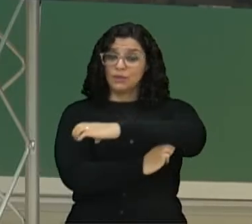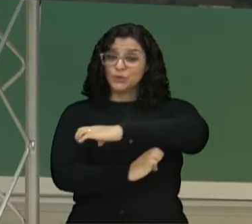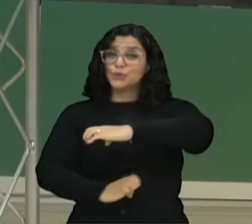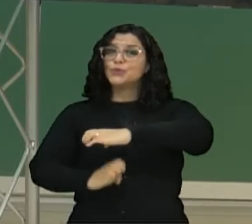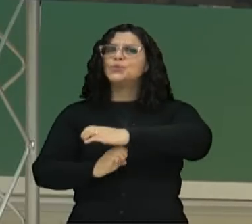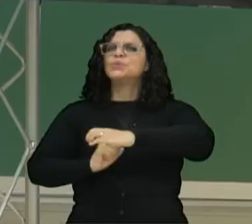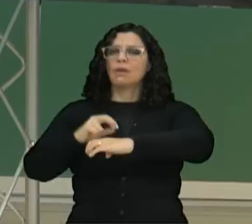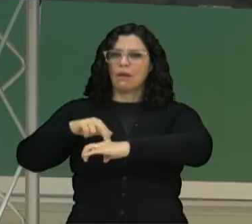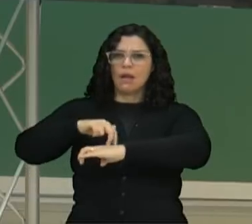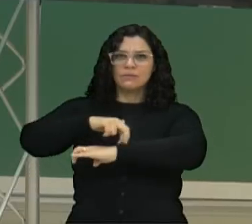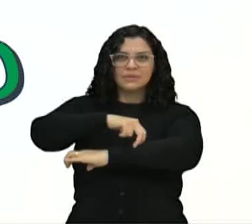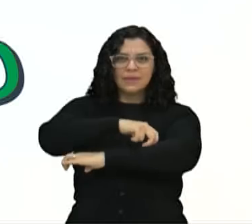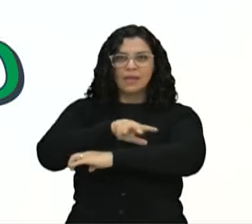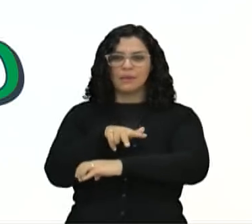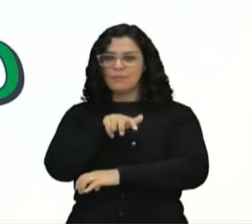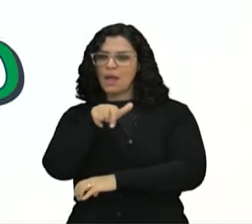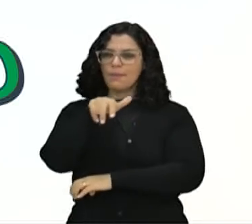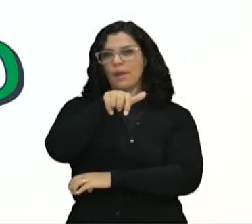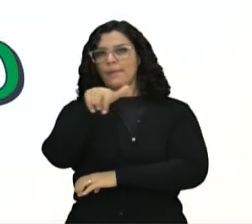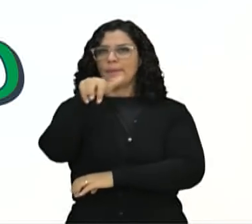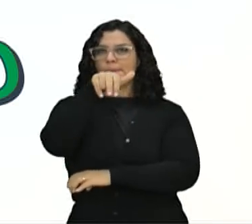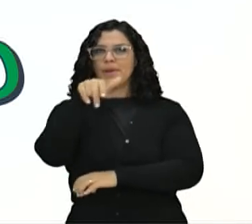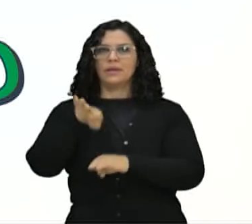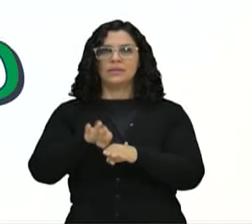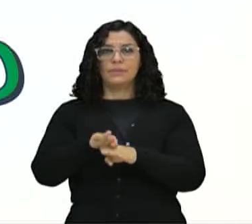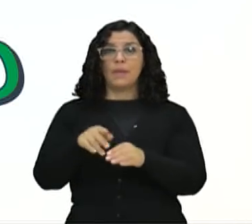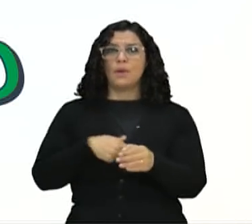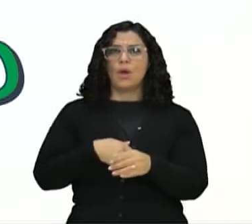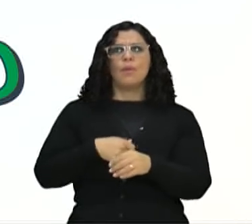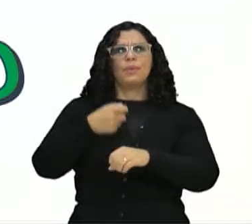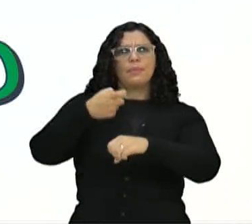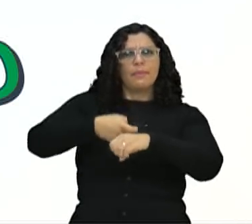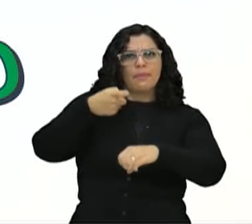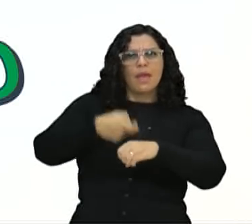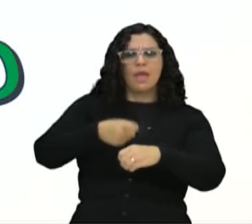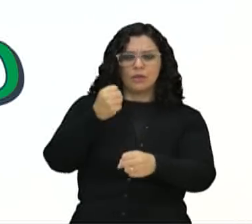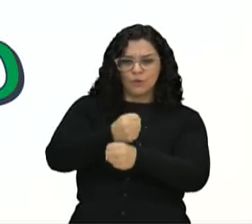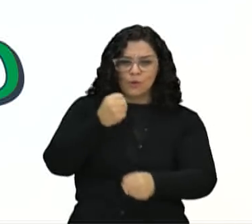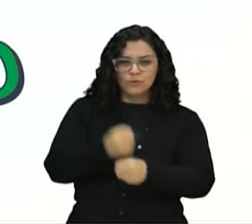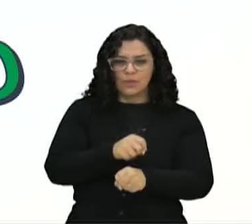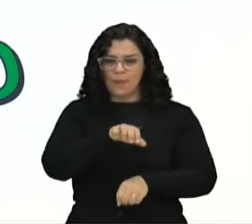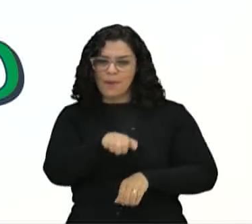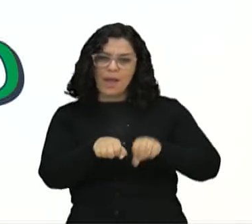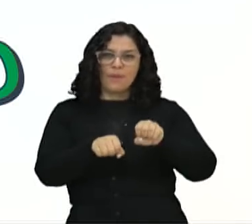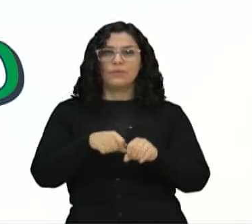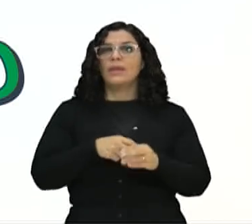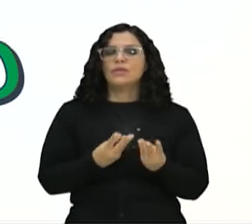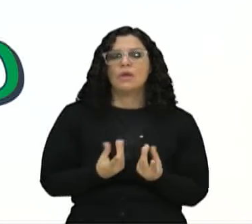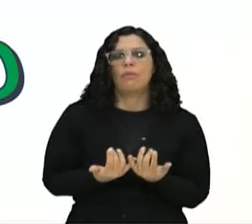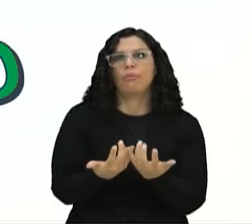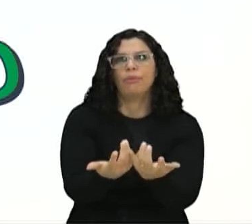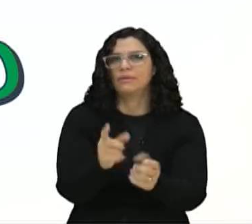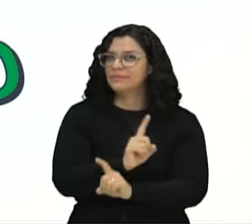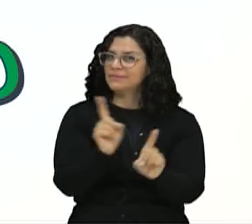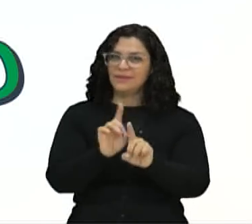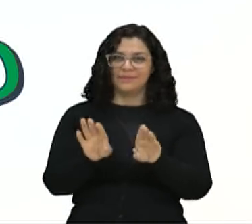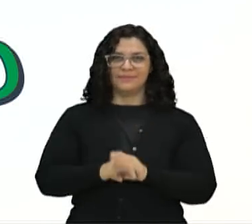as calçadas, as escadas, então estruturas mais de cimento, de alvenaria, nem só grama, nem só